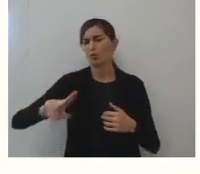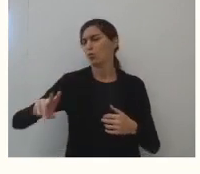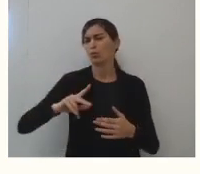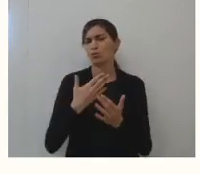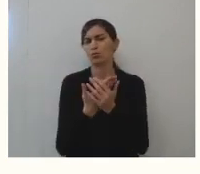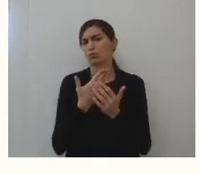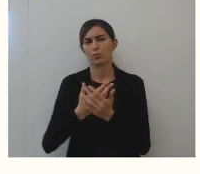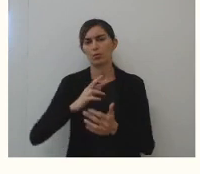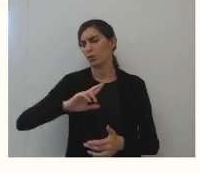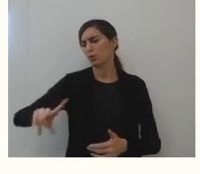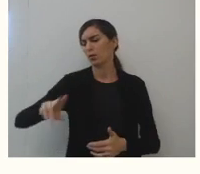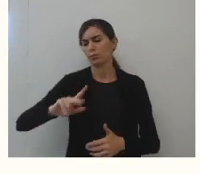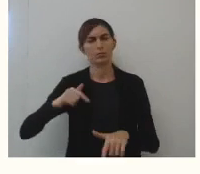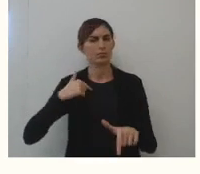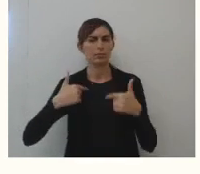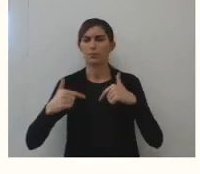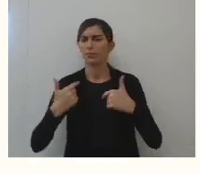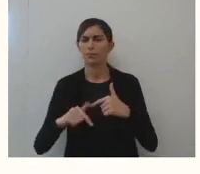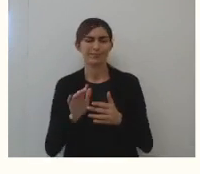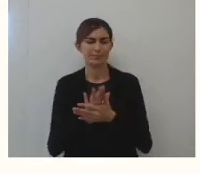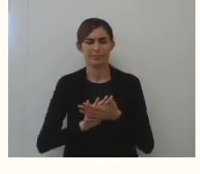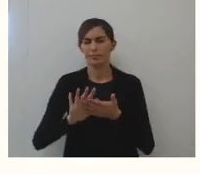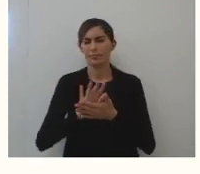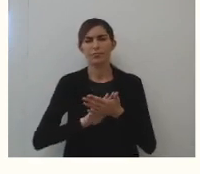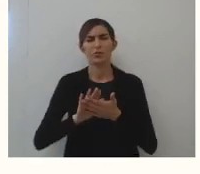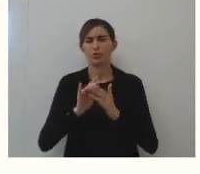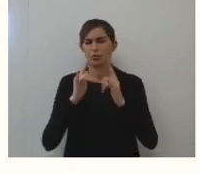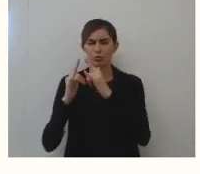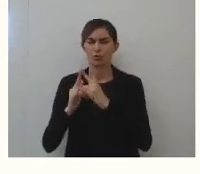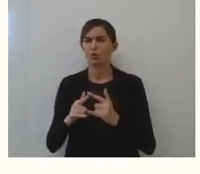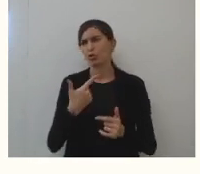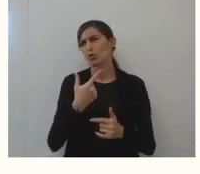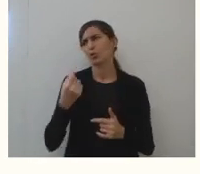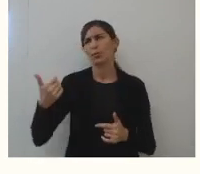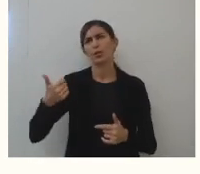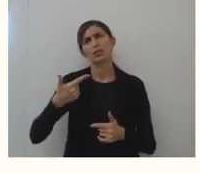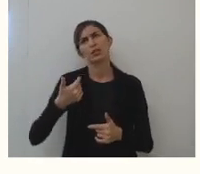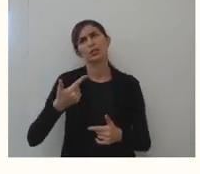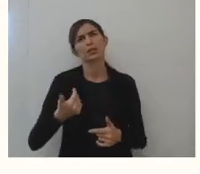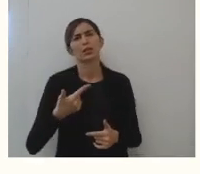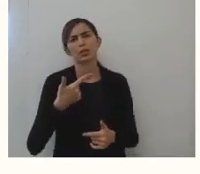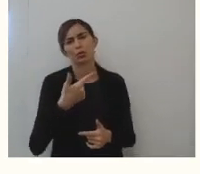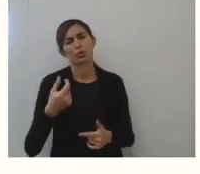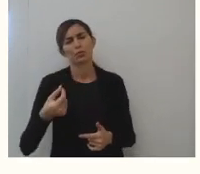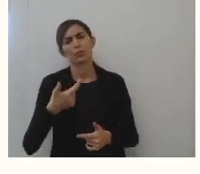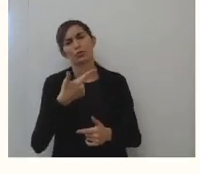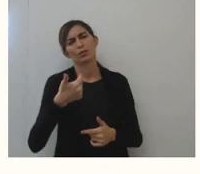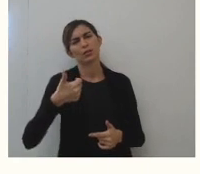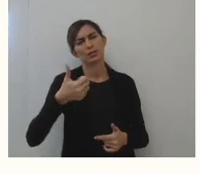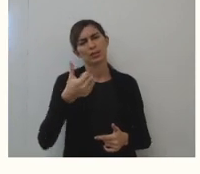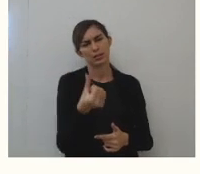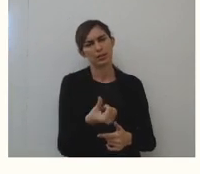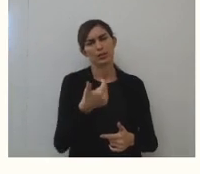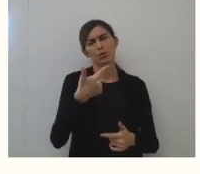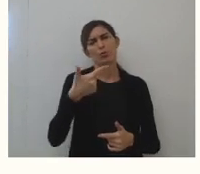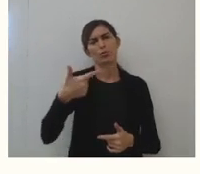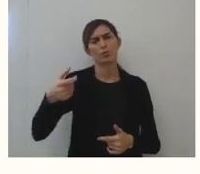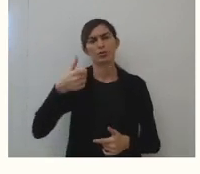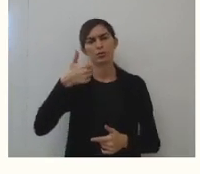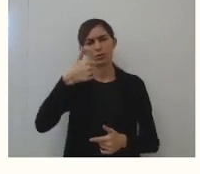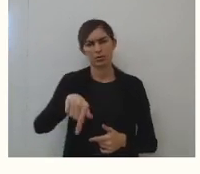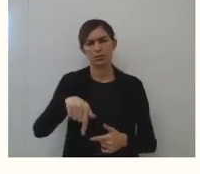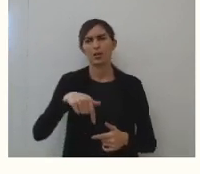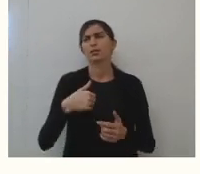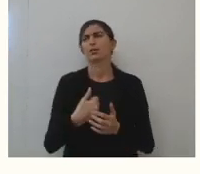estudam e não trabalham. De acordo com o Instituto, entre 2016 e 2017, cerca de 619 mil